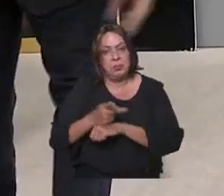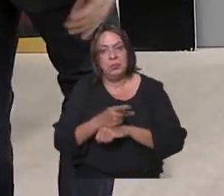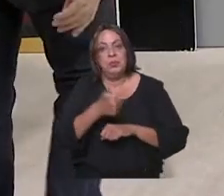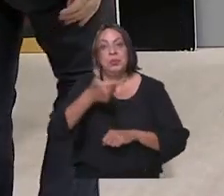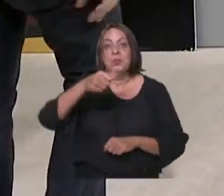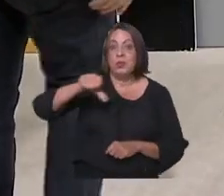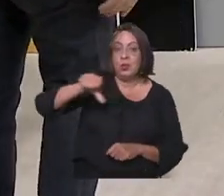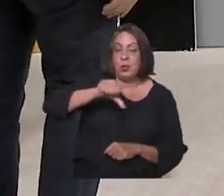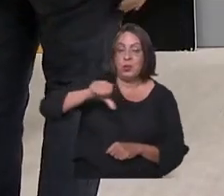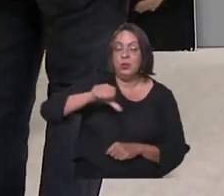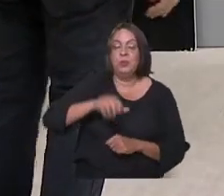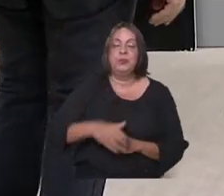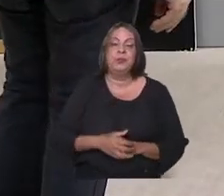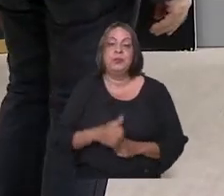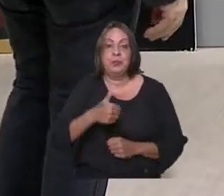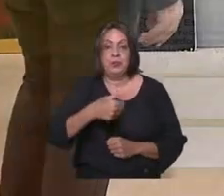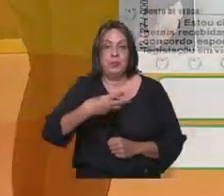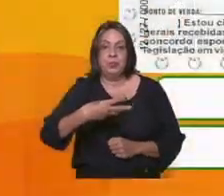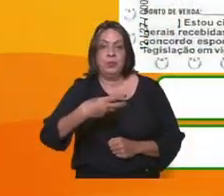19º contemplado de hoje,